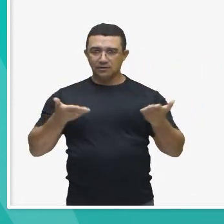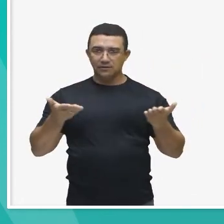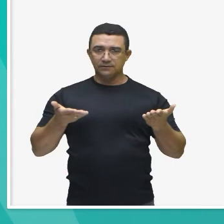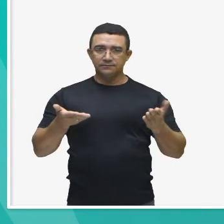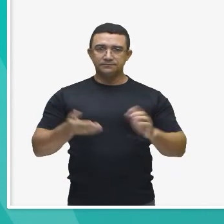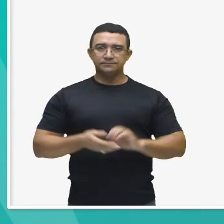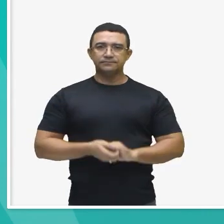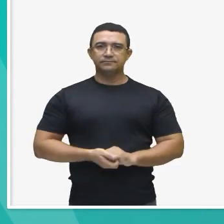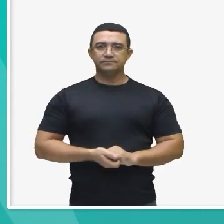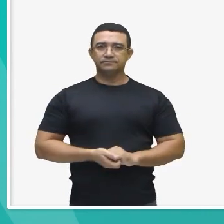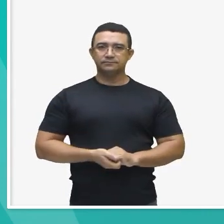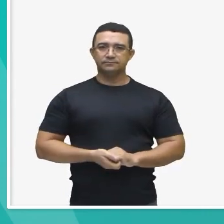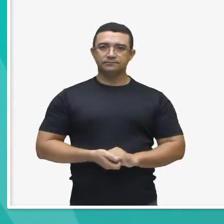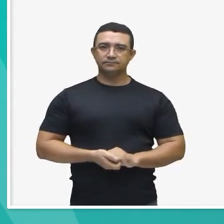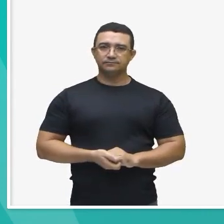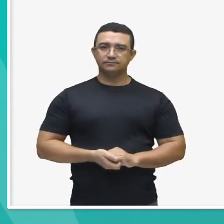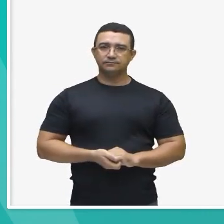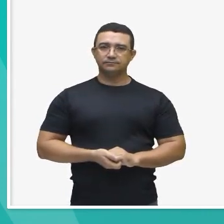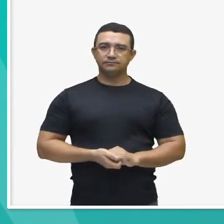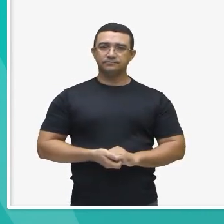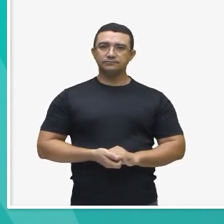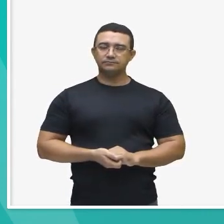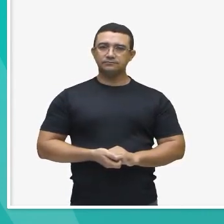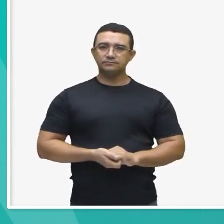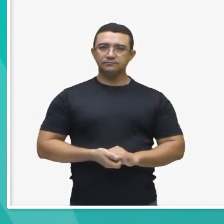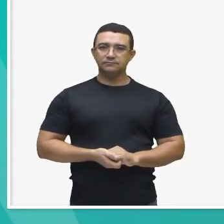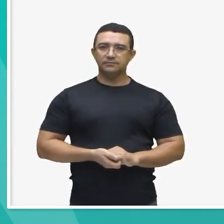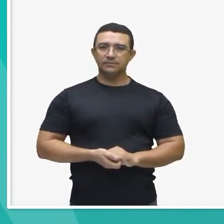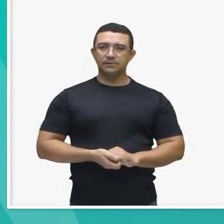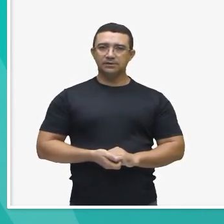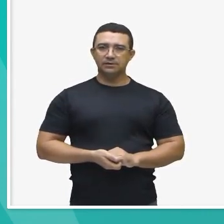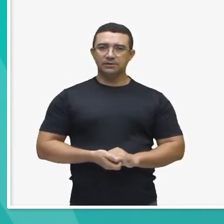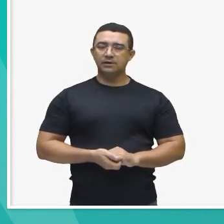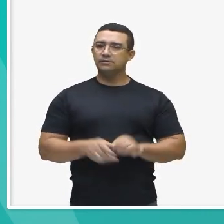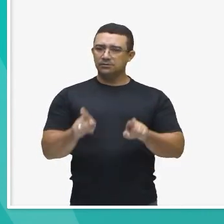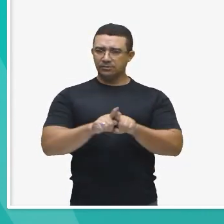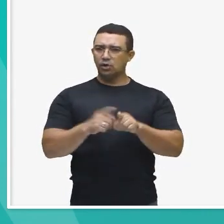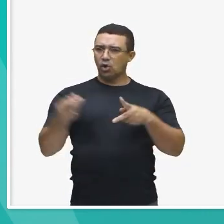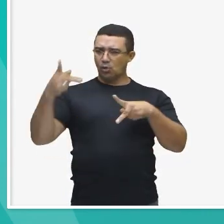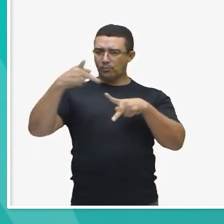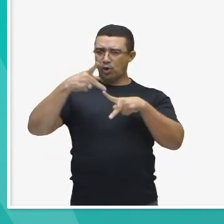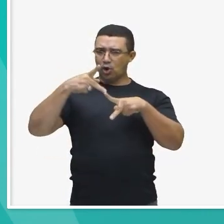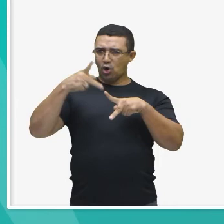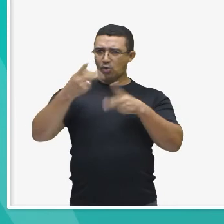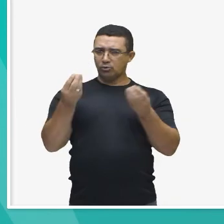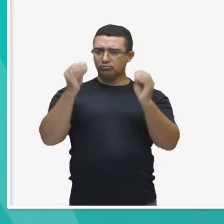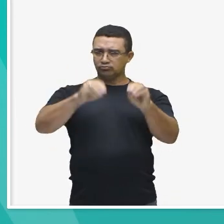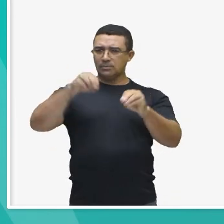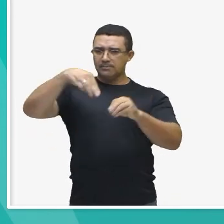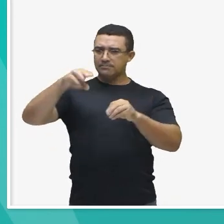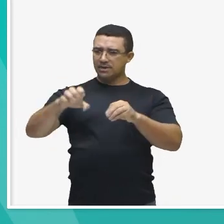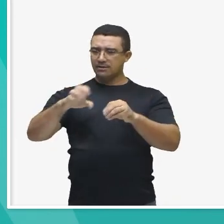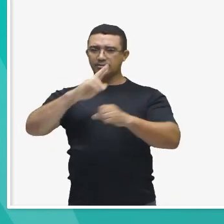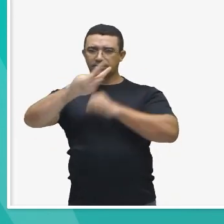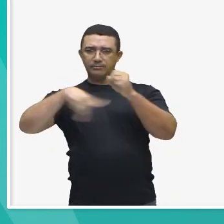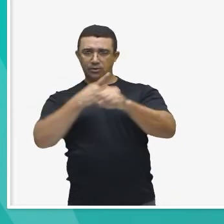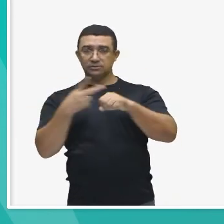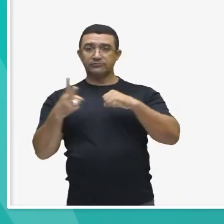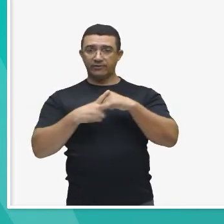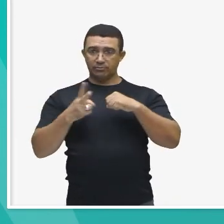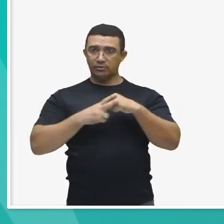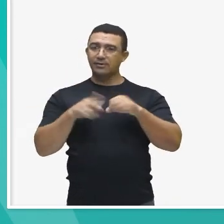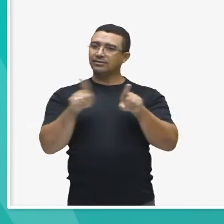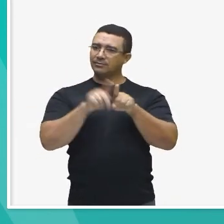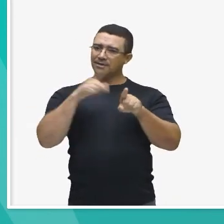vai ter, eu posso, né, considerar aí o pronome após o verbo. Aí eu vou ter uma ênclise.